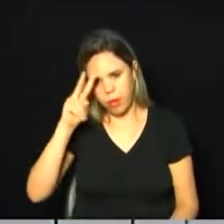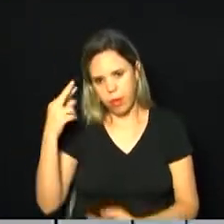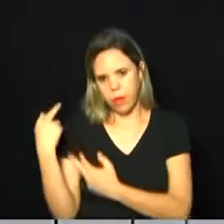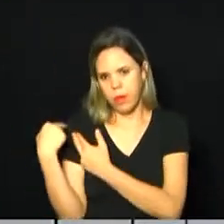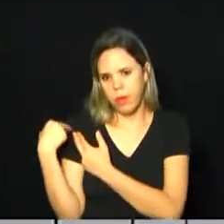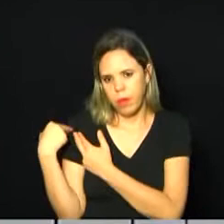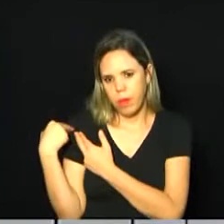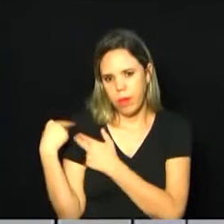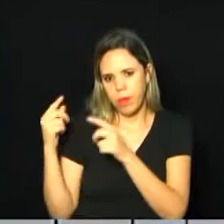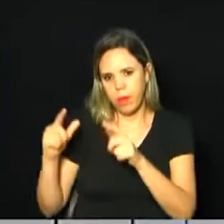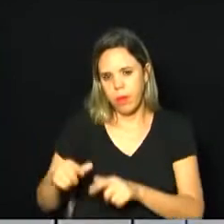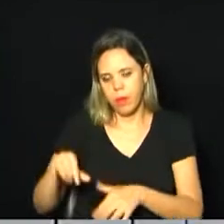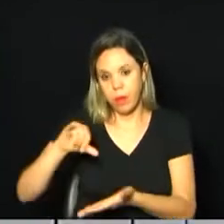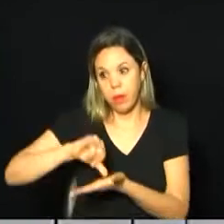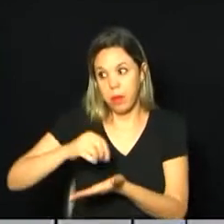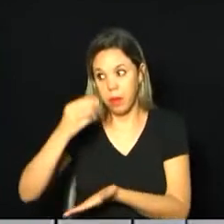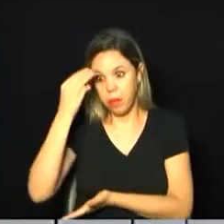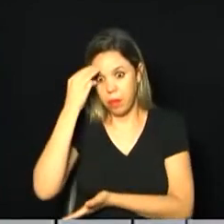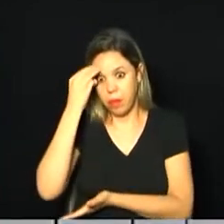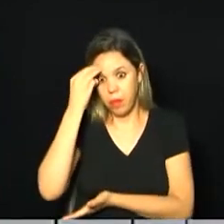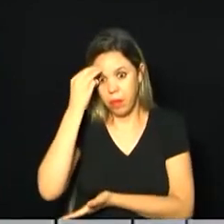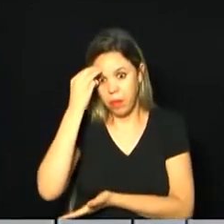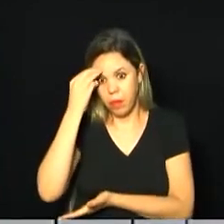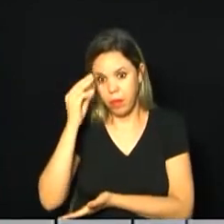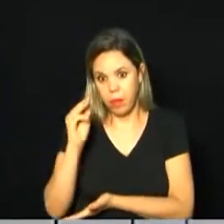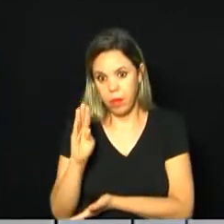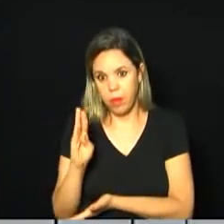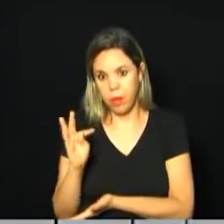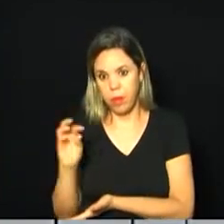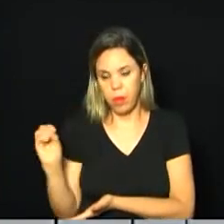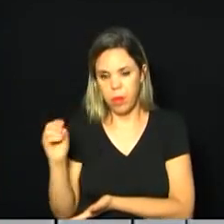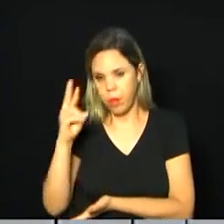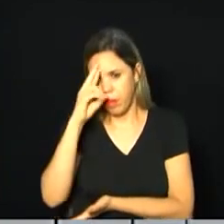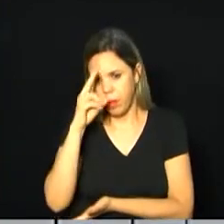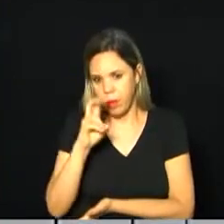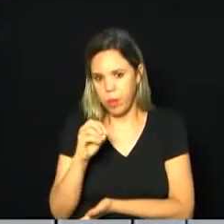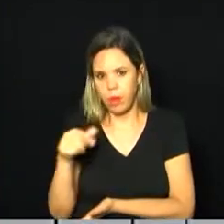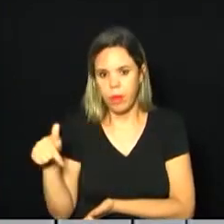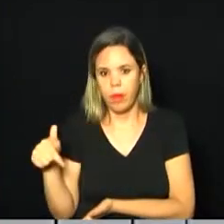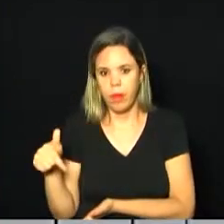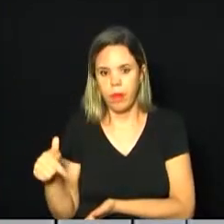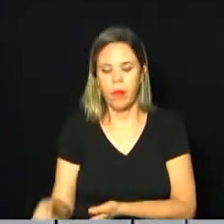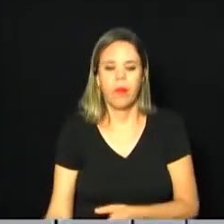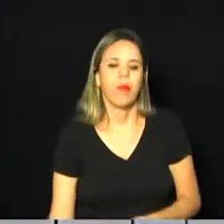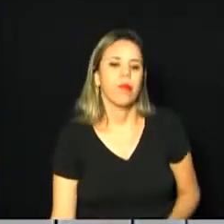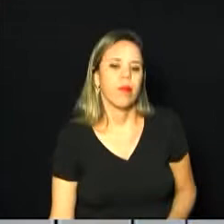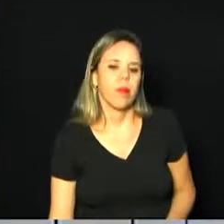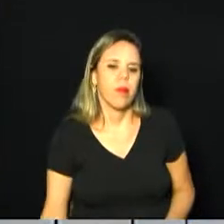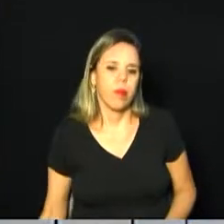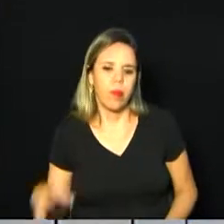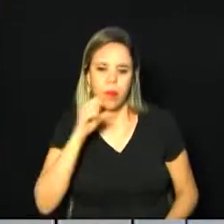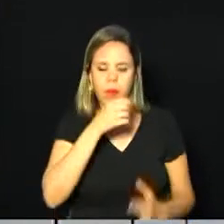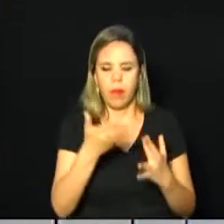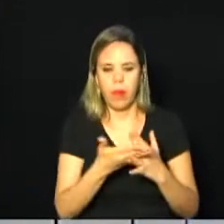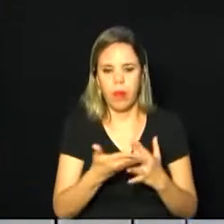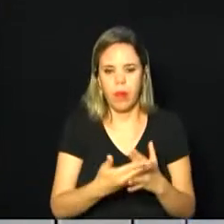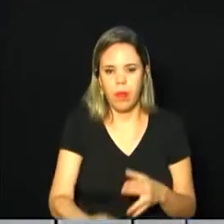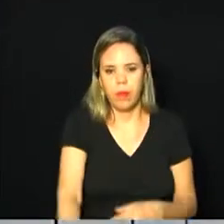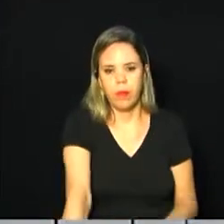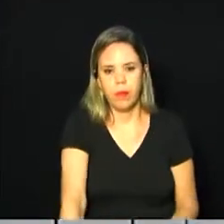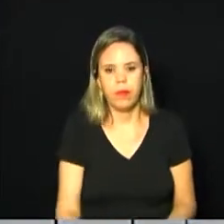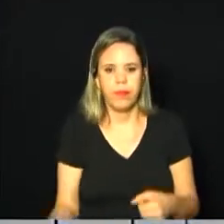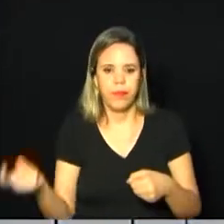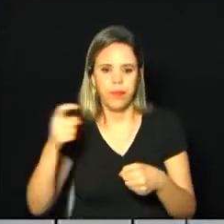responsável pelo centro de memórias do Bento Quirino meio-dia e 57 agora vamos fazer o seguinte rápido intervalo